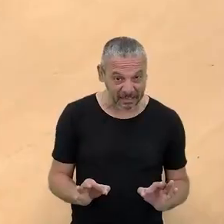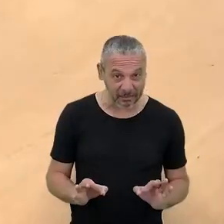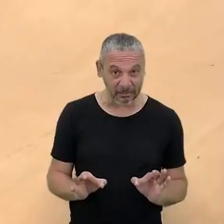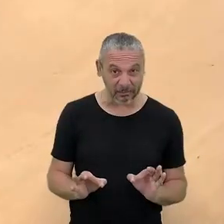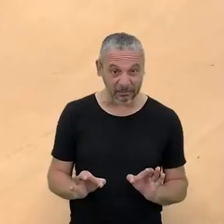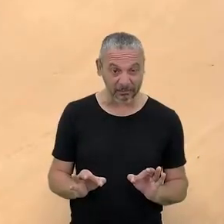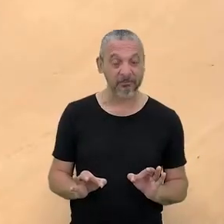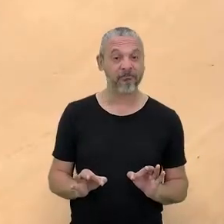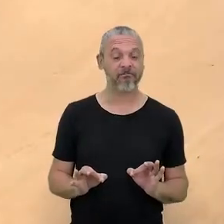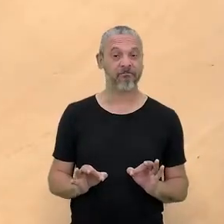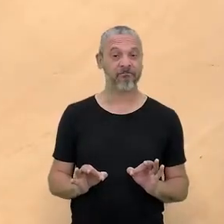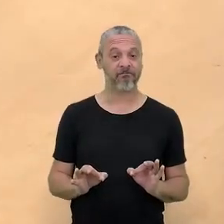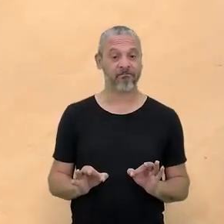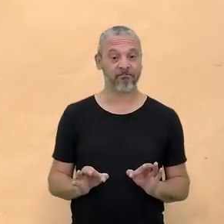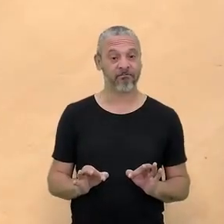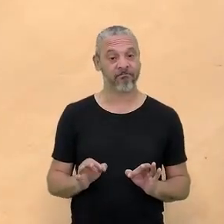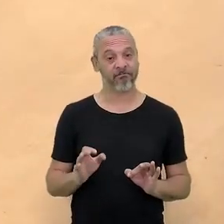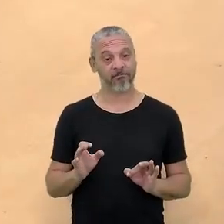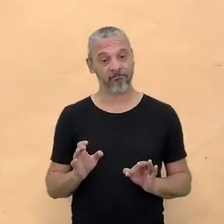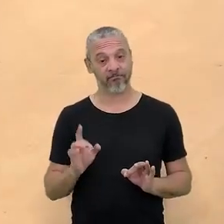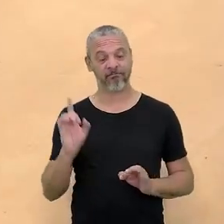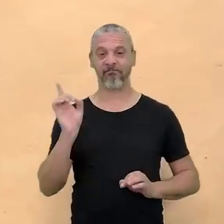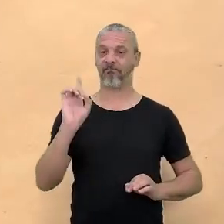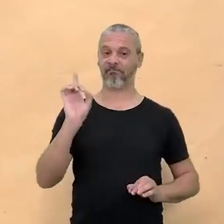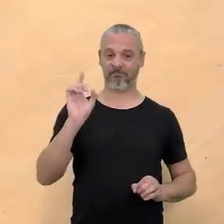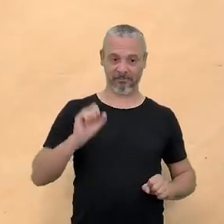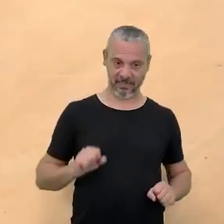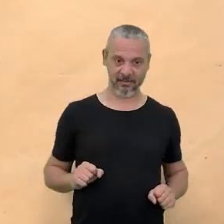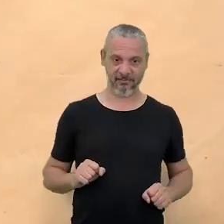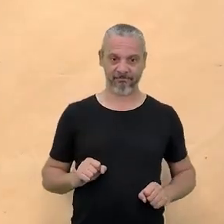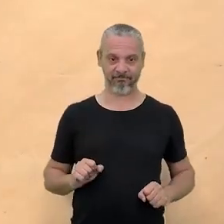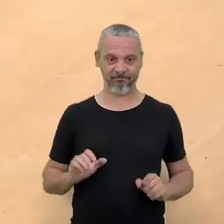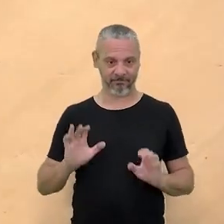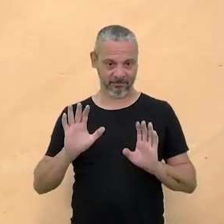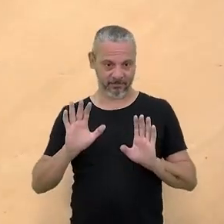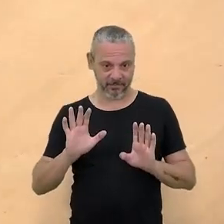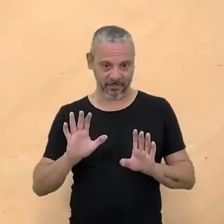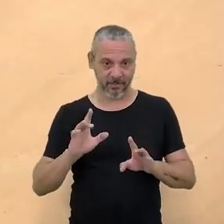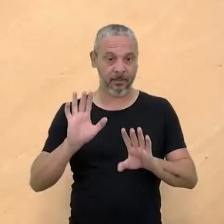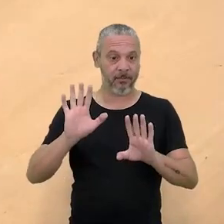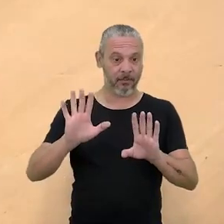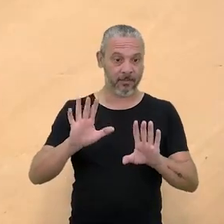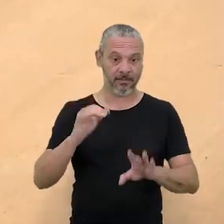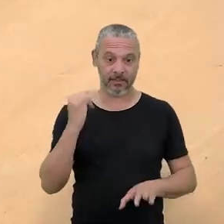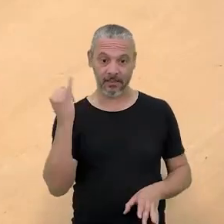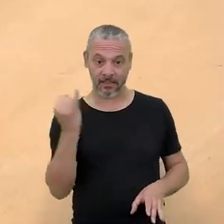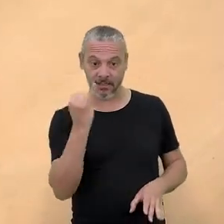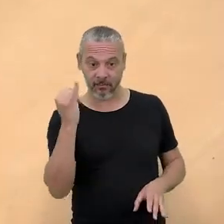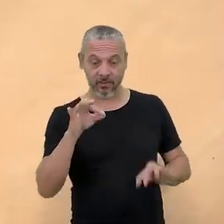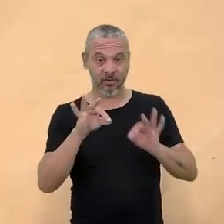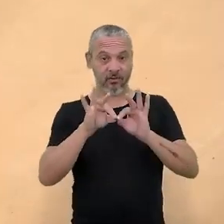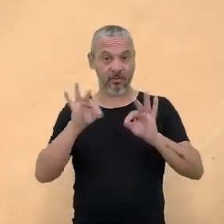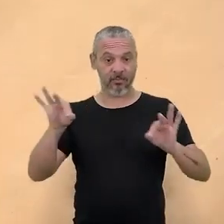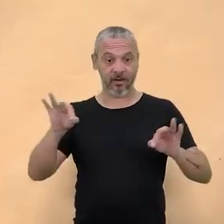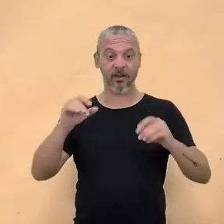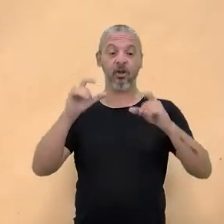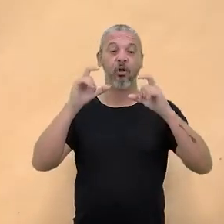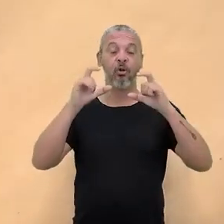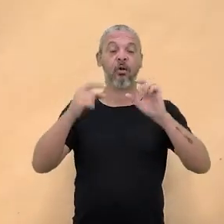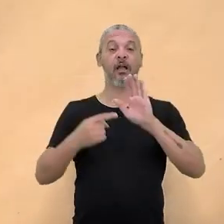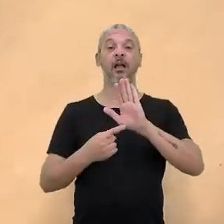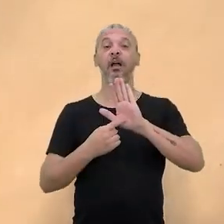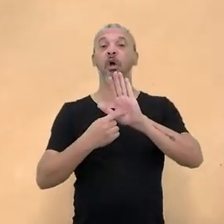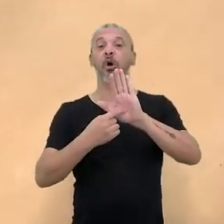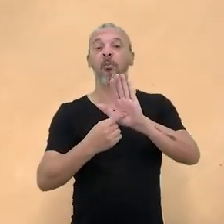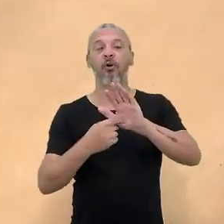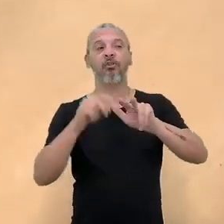exatamente essa medida? Não precisa ser exatamente essa medida, mas esse é o espaço que vai mostrar o